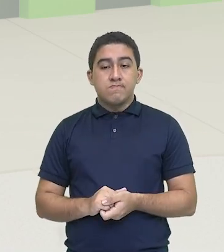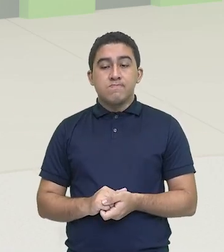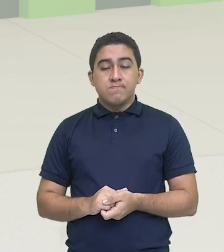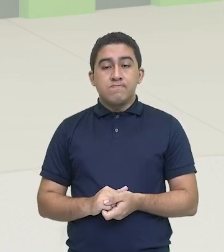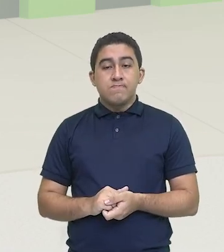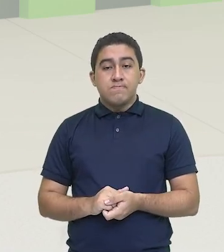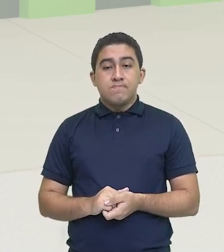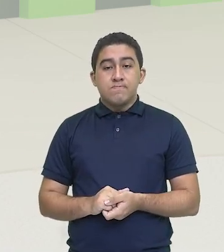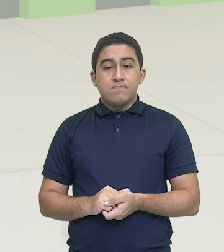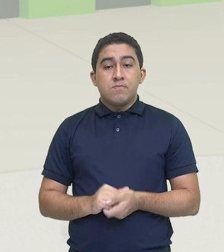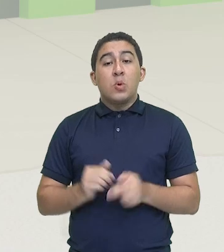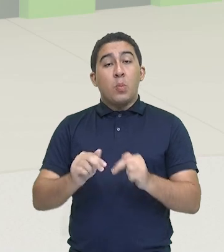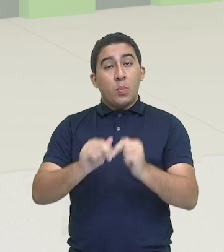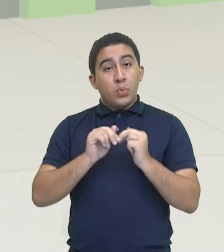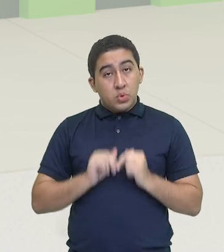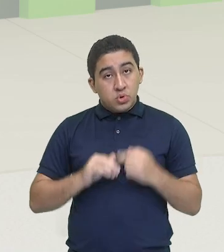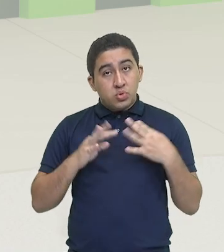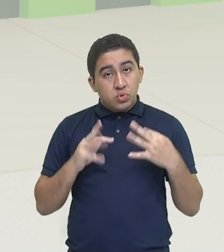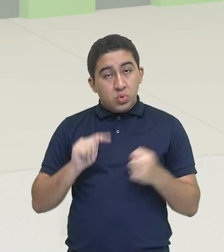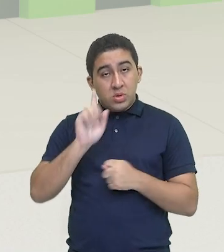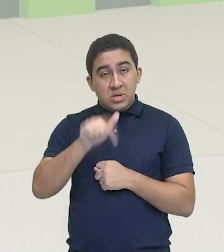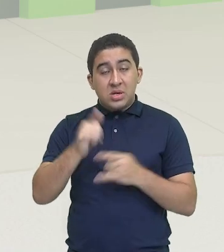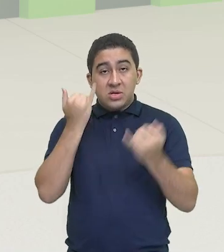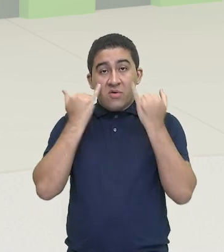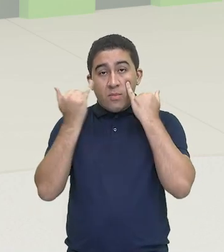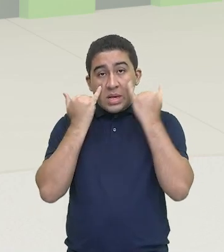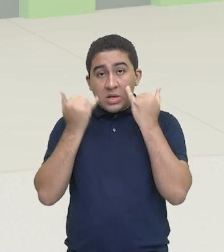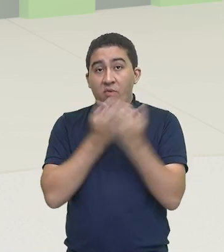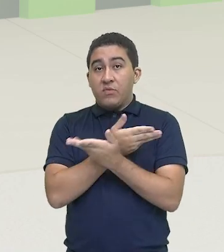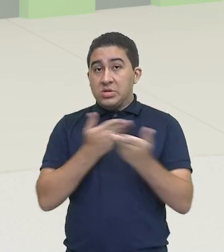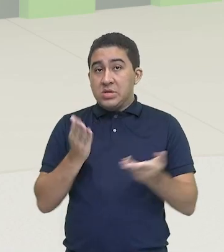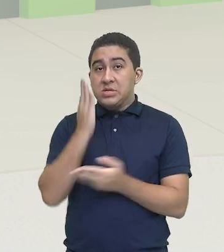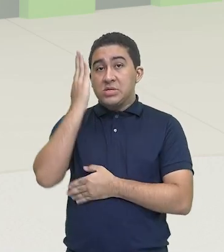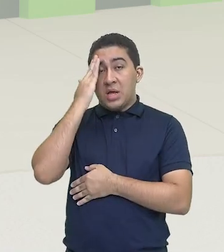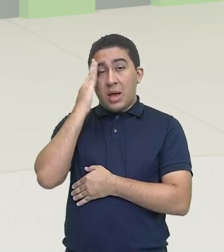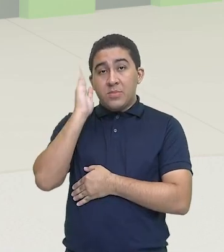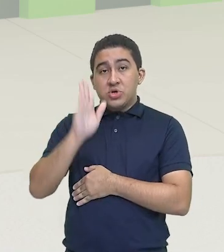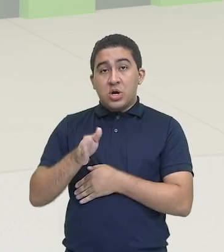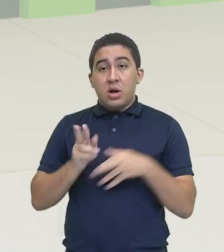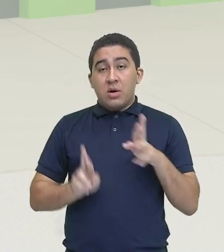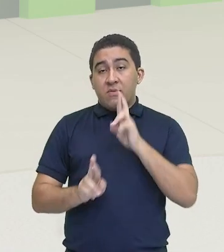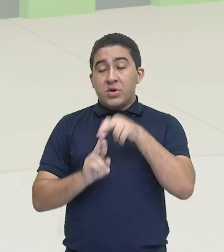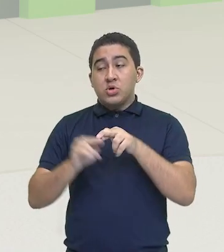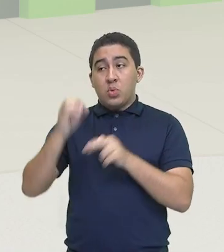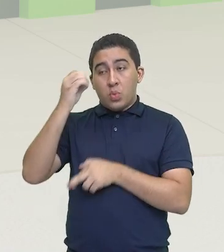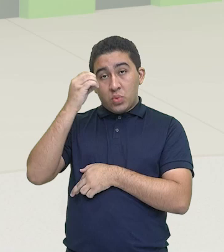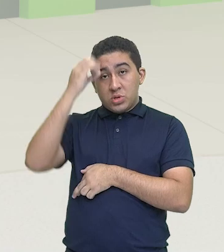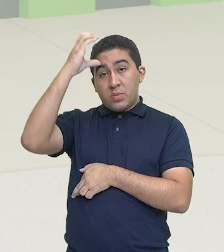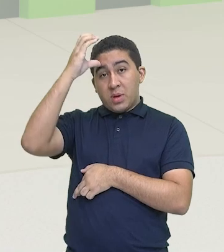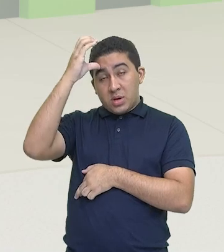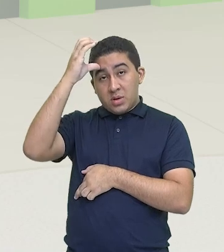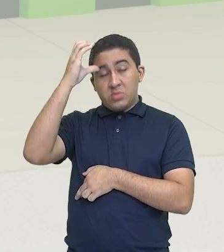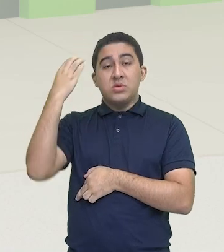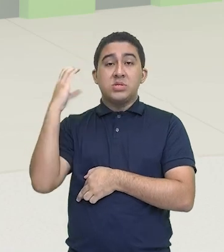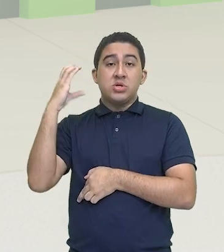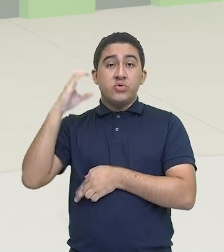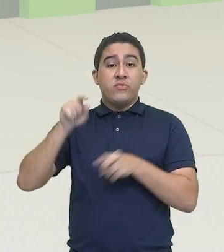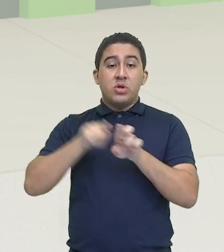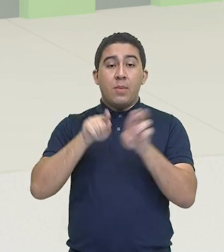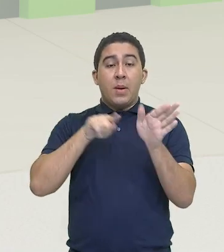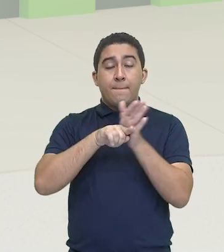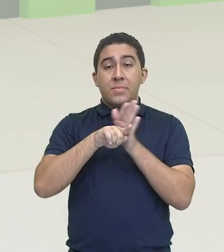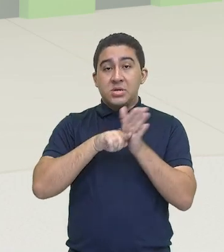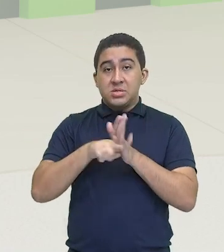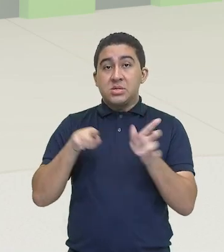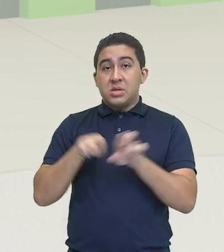é que eu deixo para vocês todas essas informações, né, sobre o conhecimento científico, sobre a pesquisa